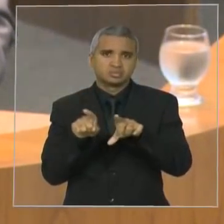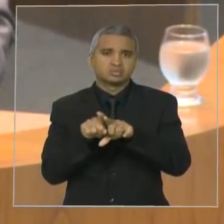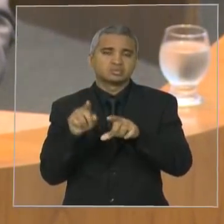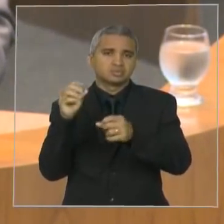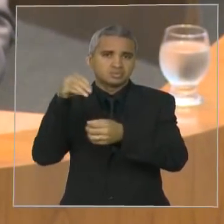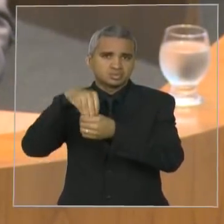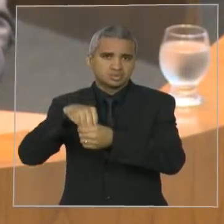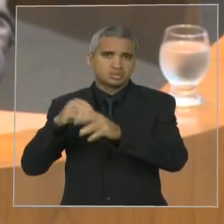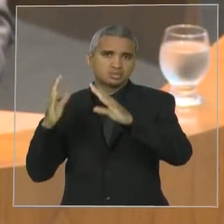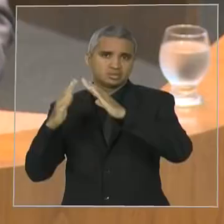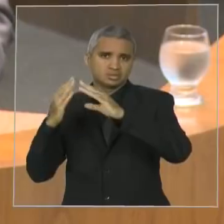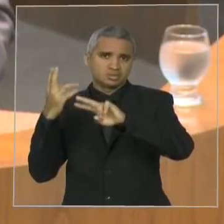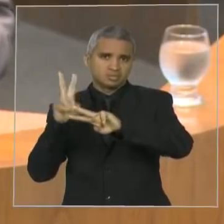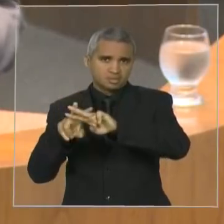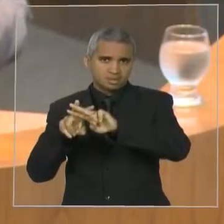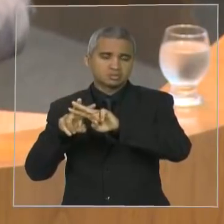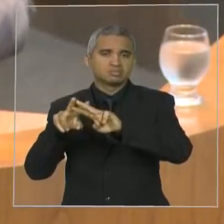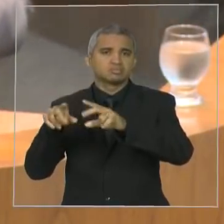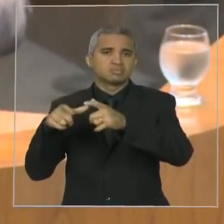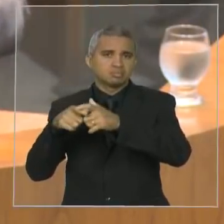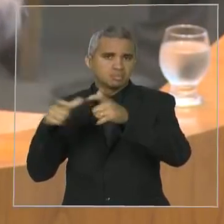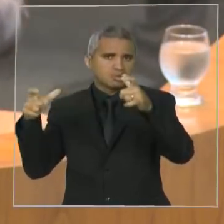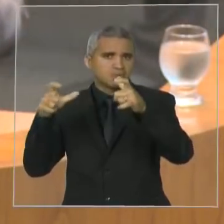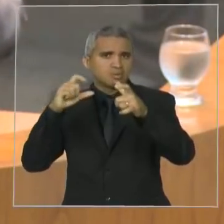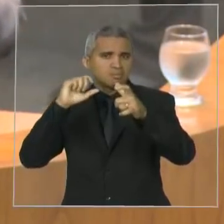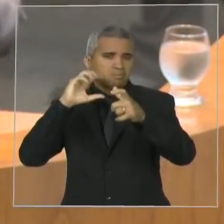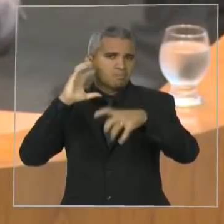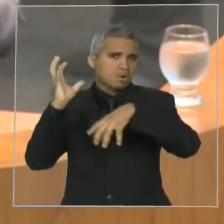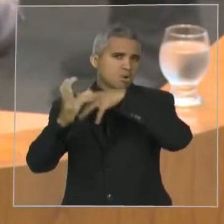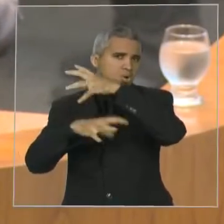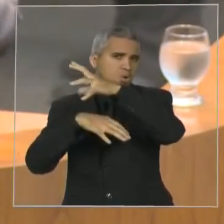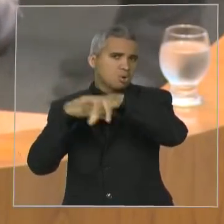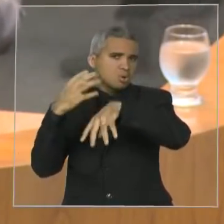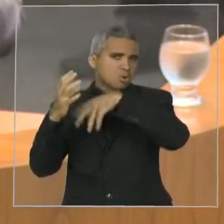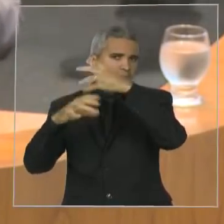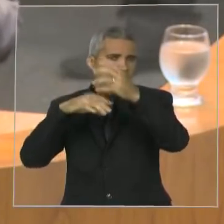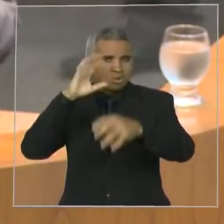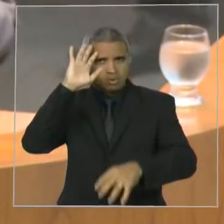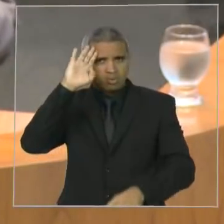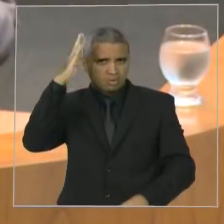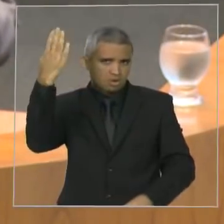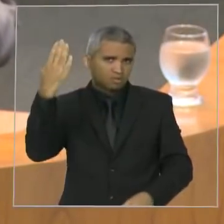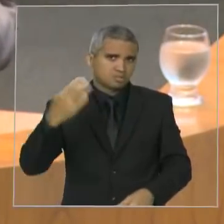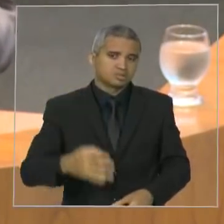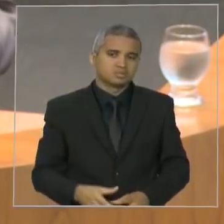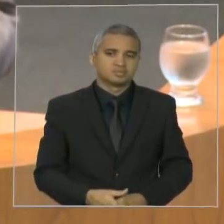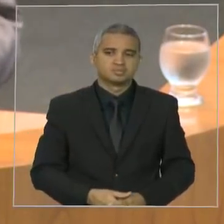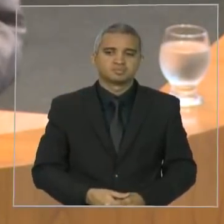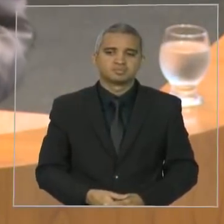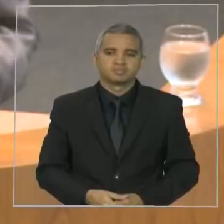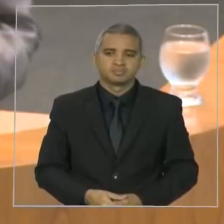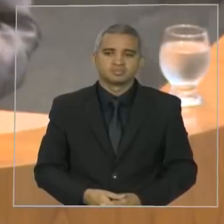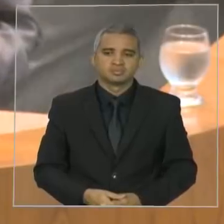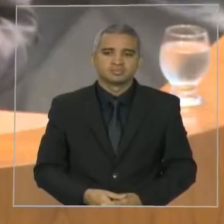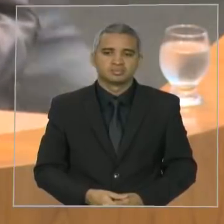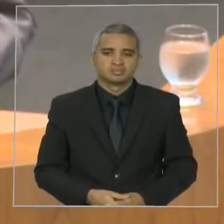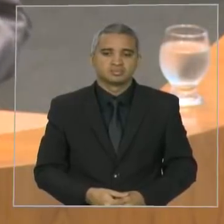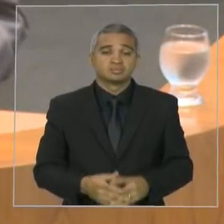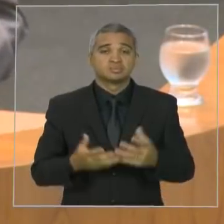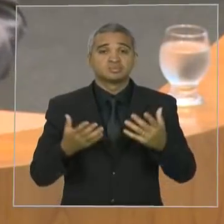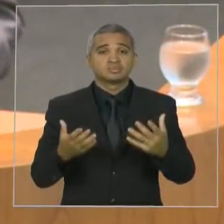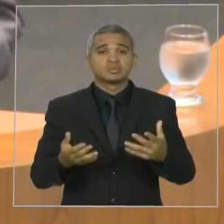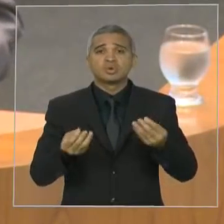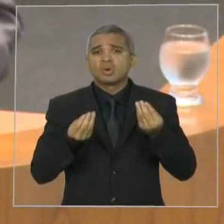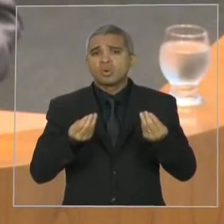seguida de massacres no sistema prisional. No Rio Grande do Norte, forças